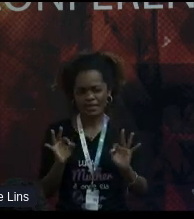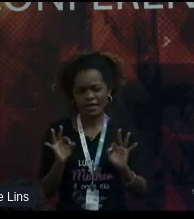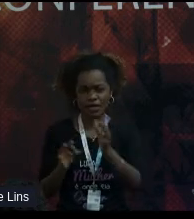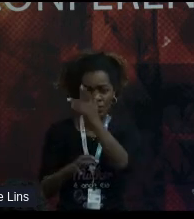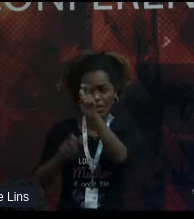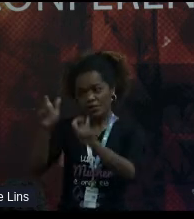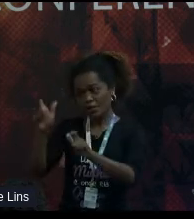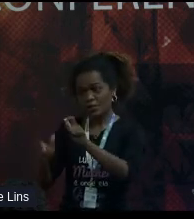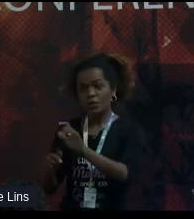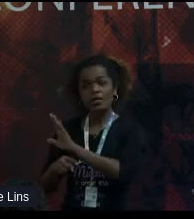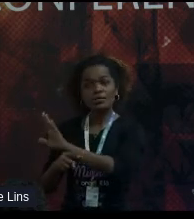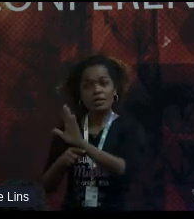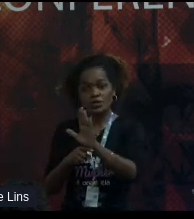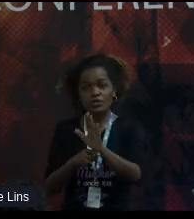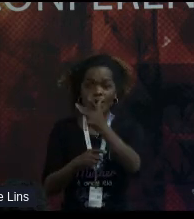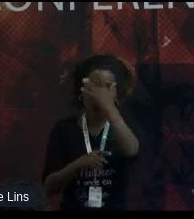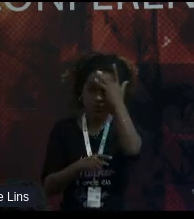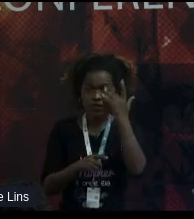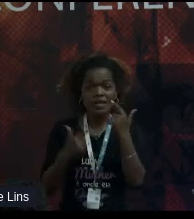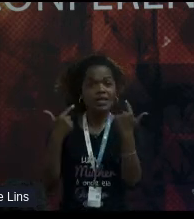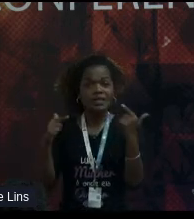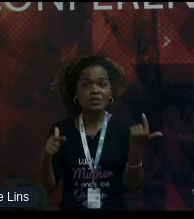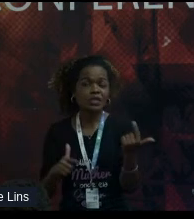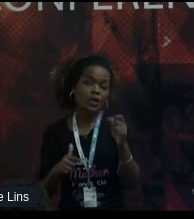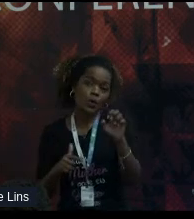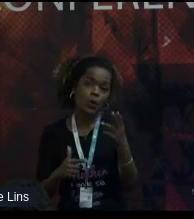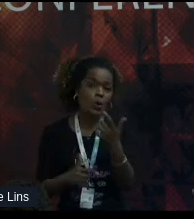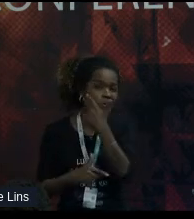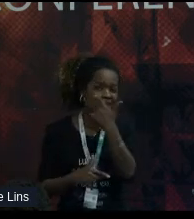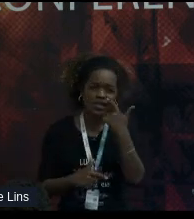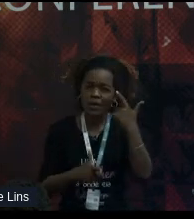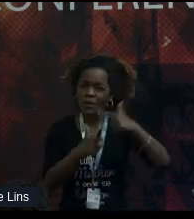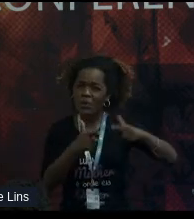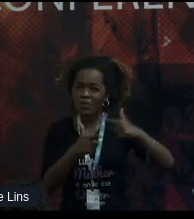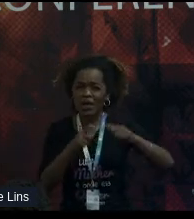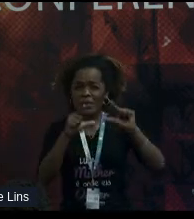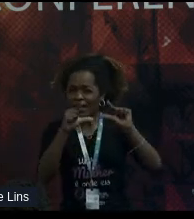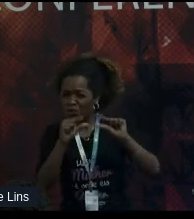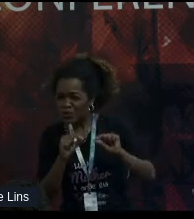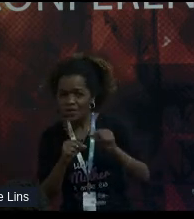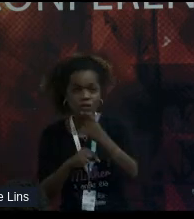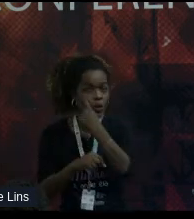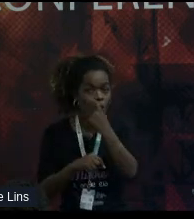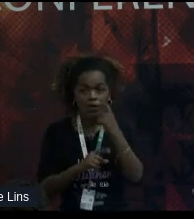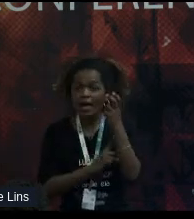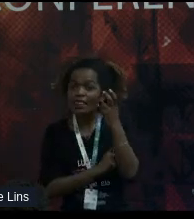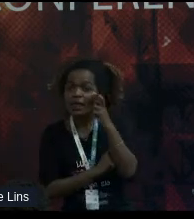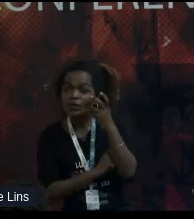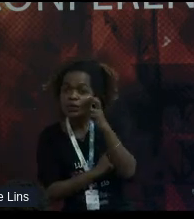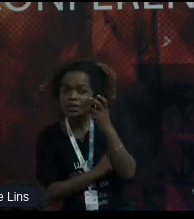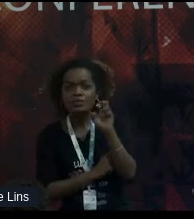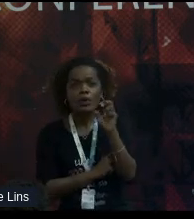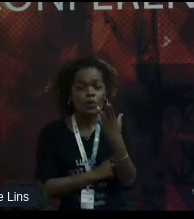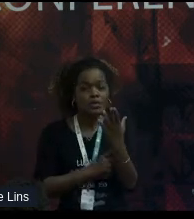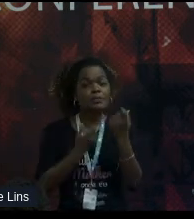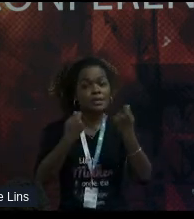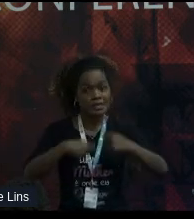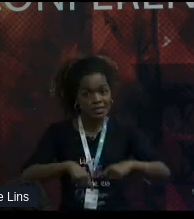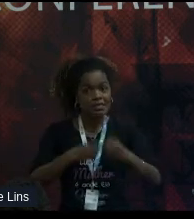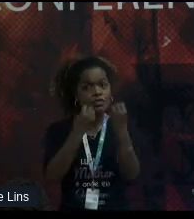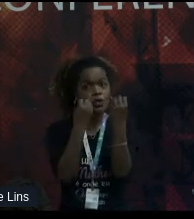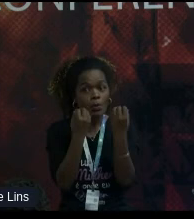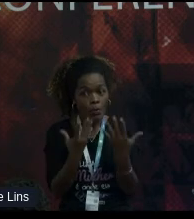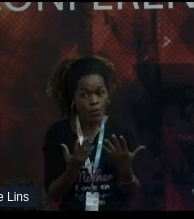que, especificamente, têm uma visão reduzida e precisa de um bom contraste, né,